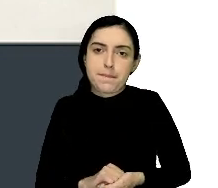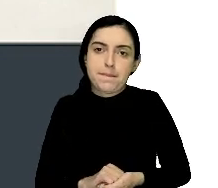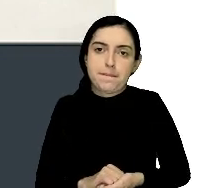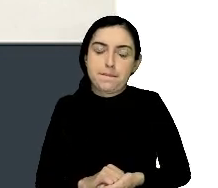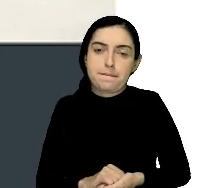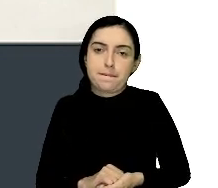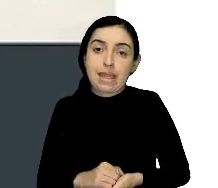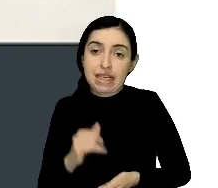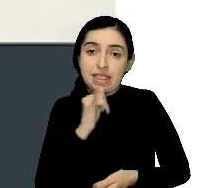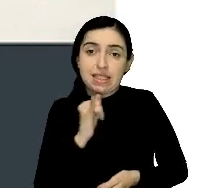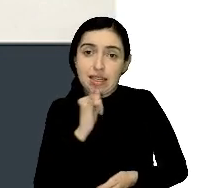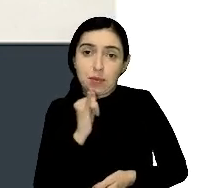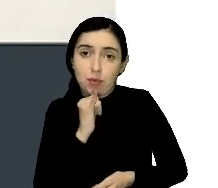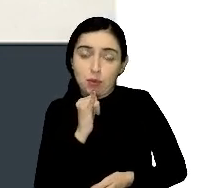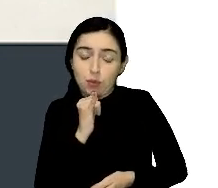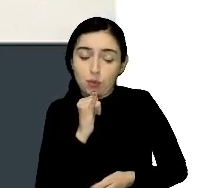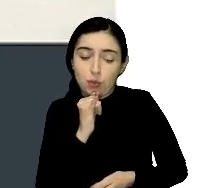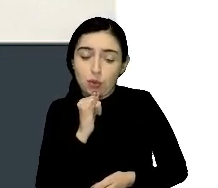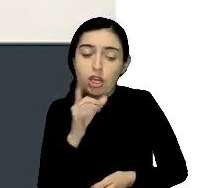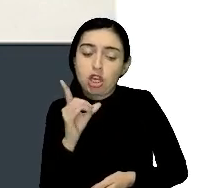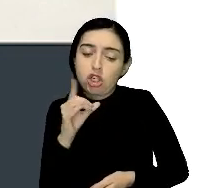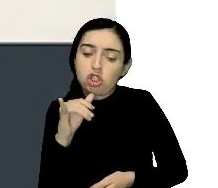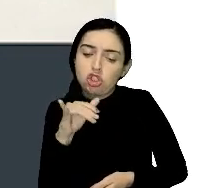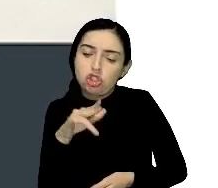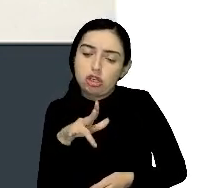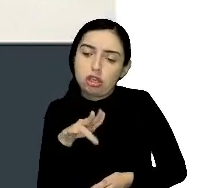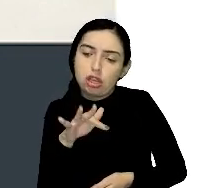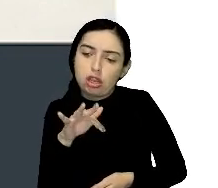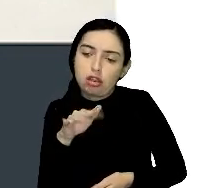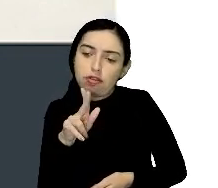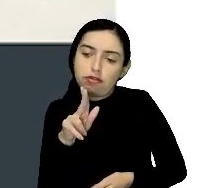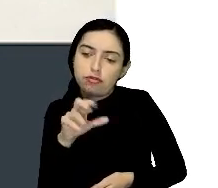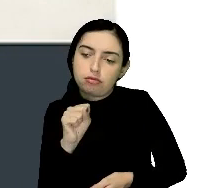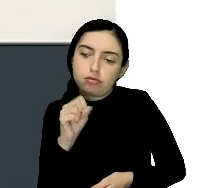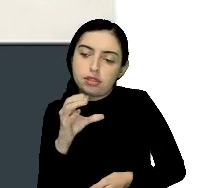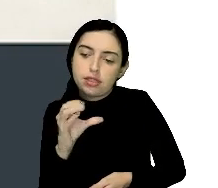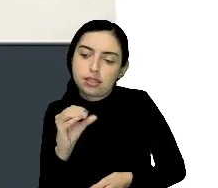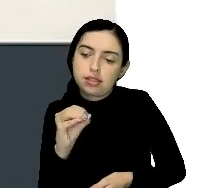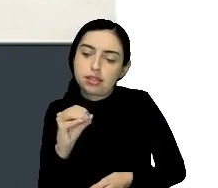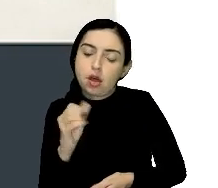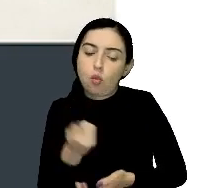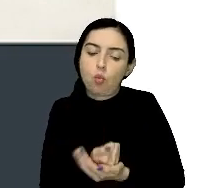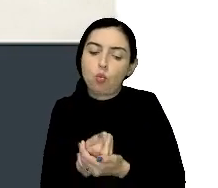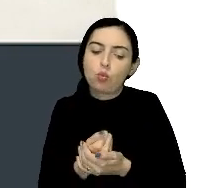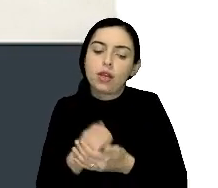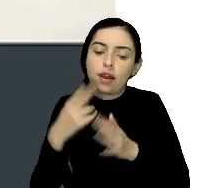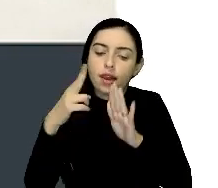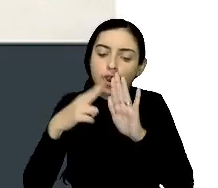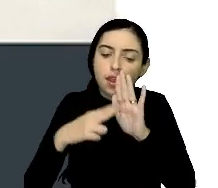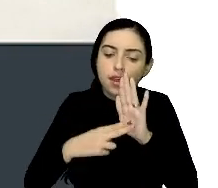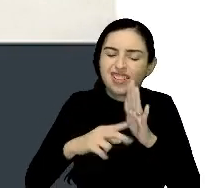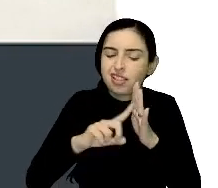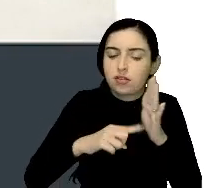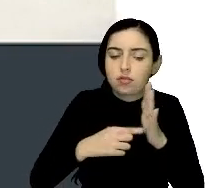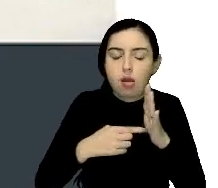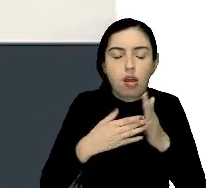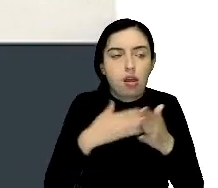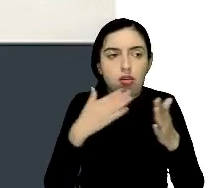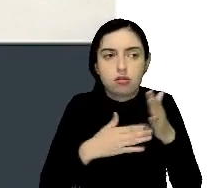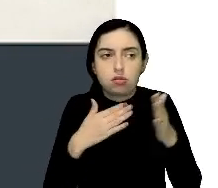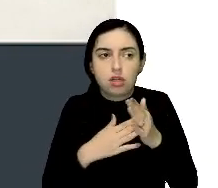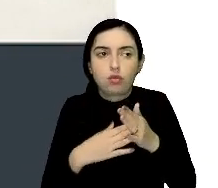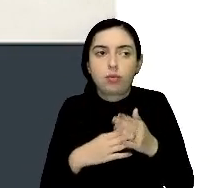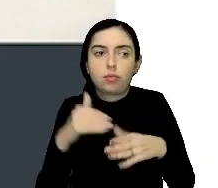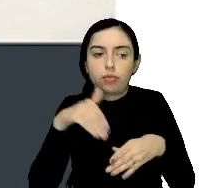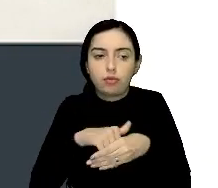por exemplo, né, difusão ou informação oficial em ação de cooperação internacional. Lista de restrições exaradas por ordem judicial ou por compromisso